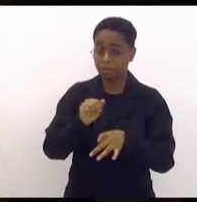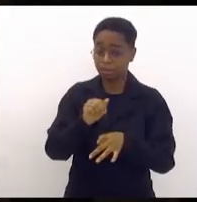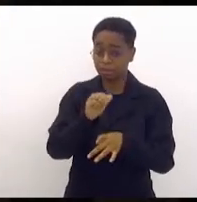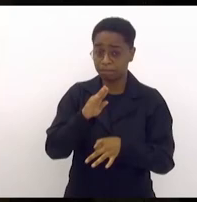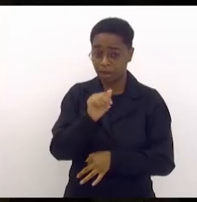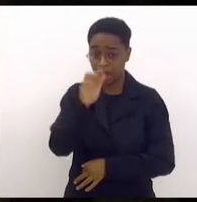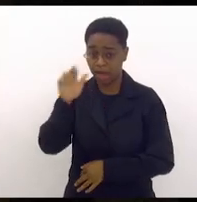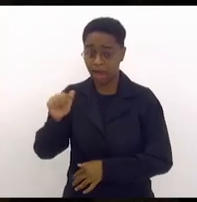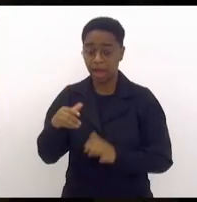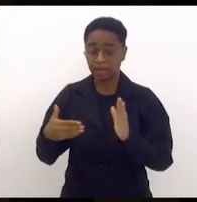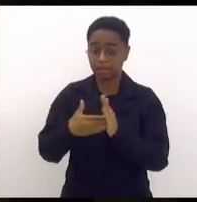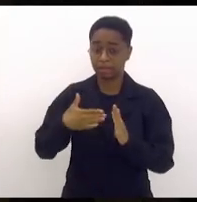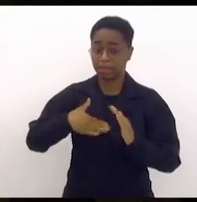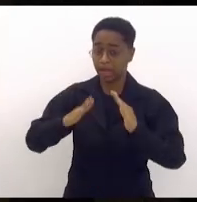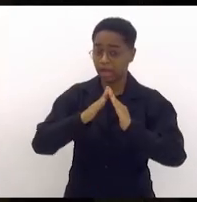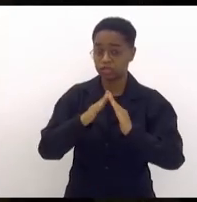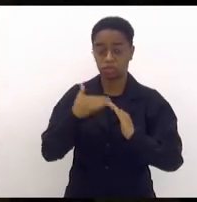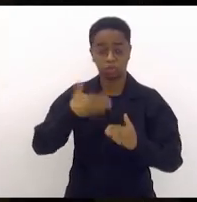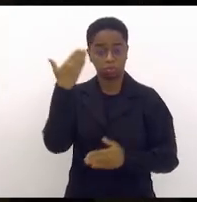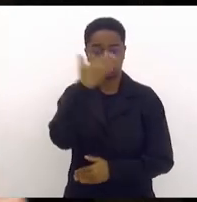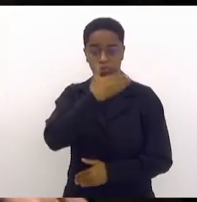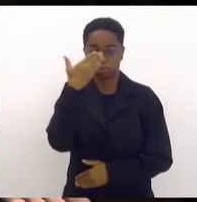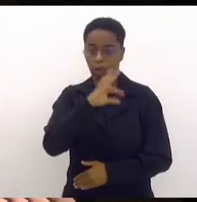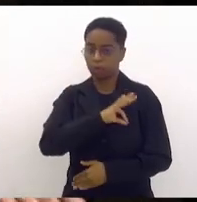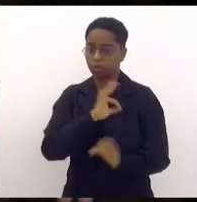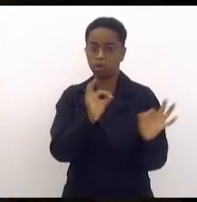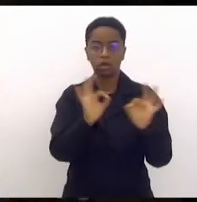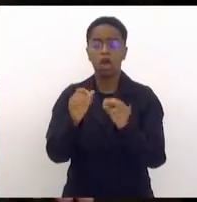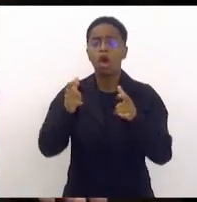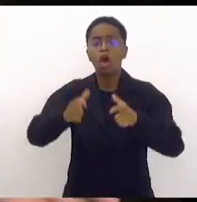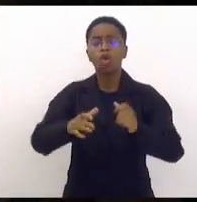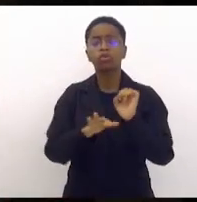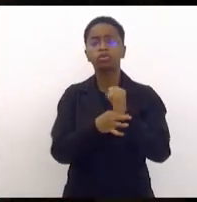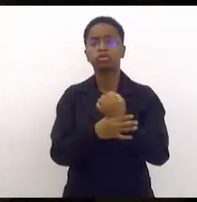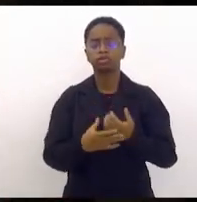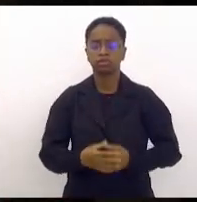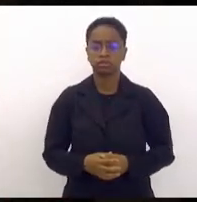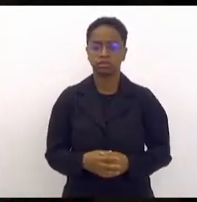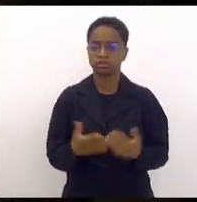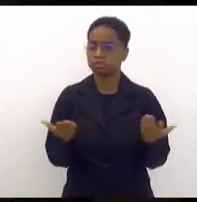onde eu moro, que é na cidade do Monteiro, não vi um carro de polícia. Onde é que está a segurança do Estado?